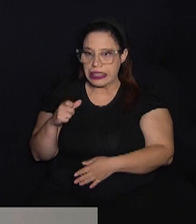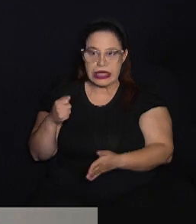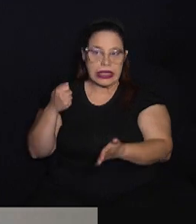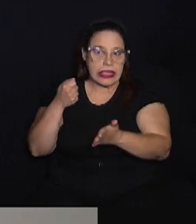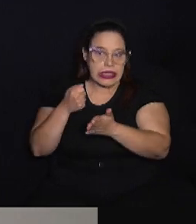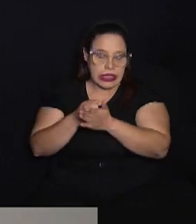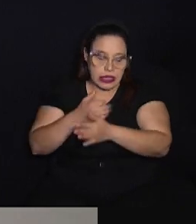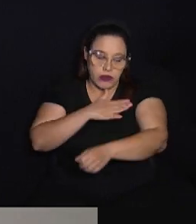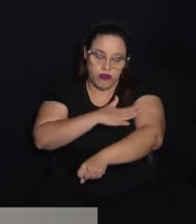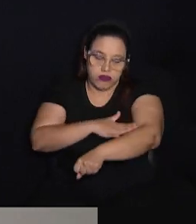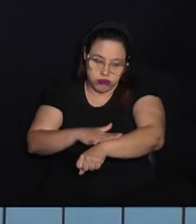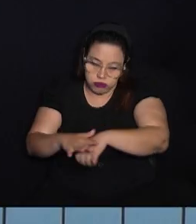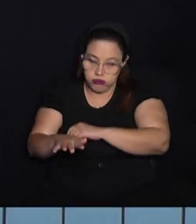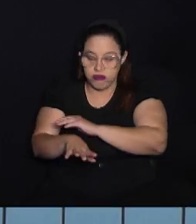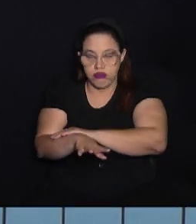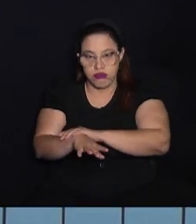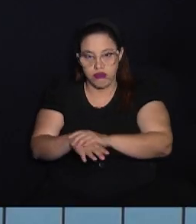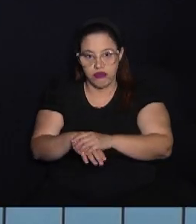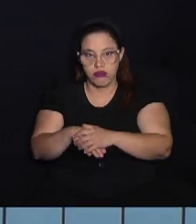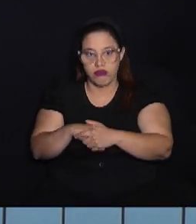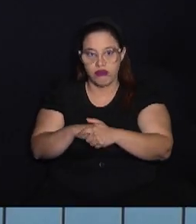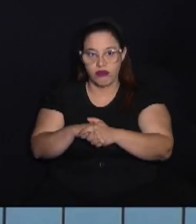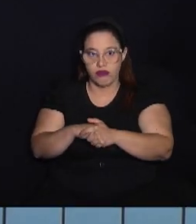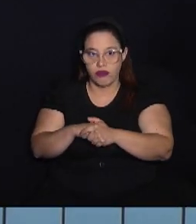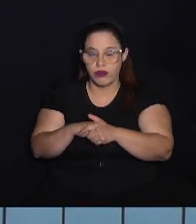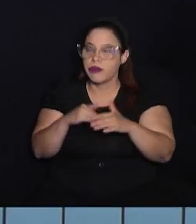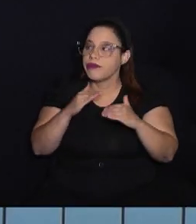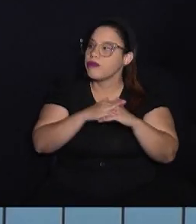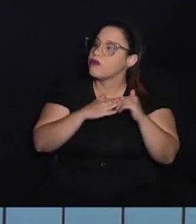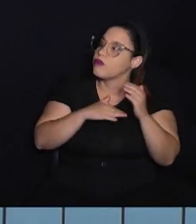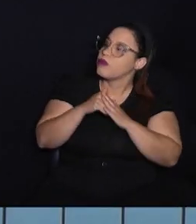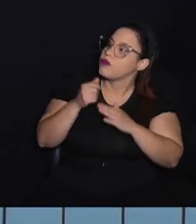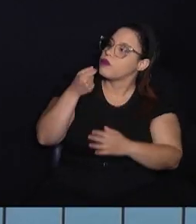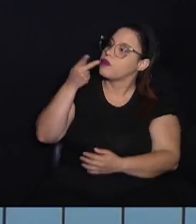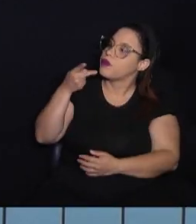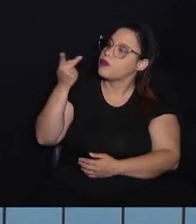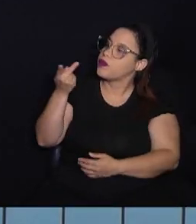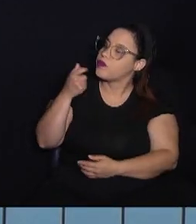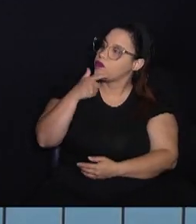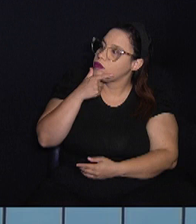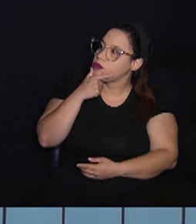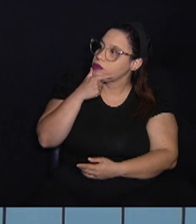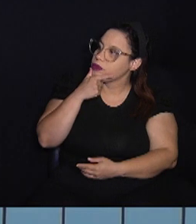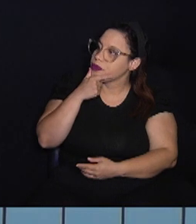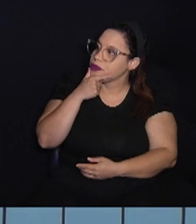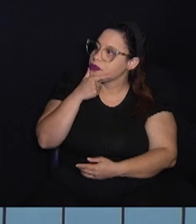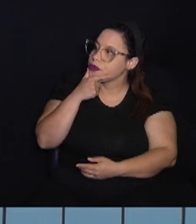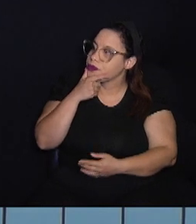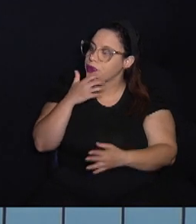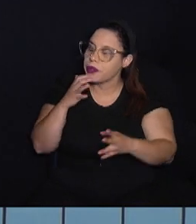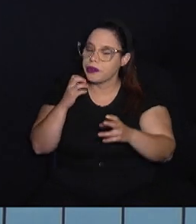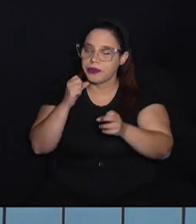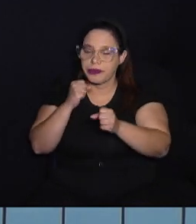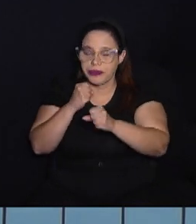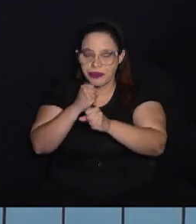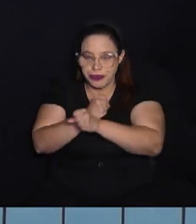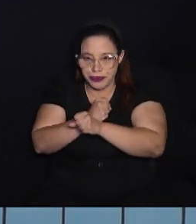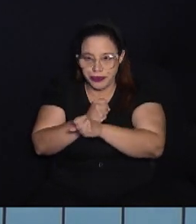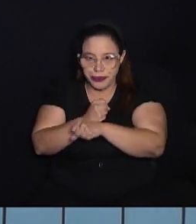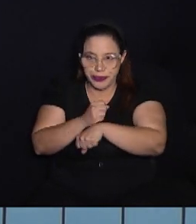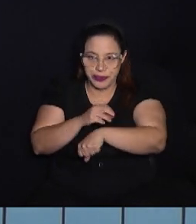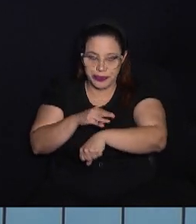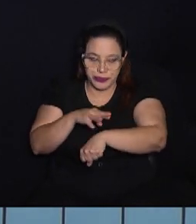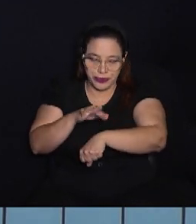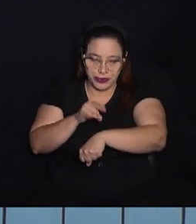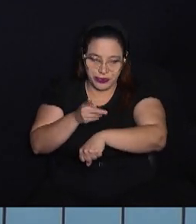pele. No caso, esses tratamentos que você disse, eles vão estagnar aí o avanço da mancha, é